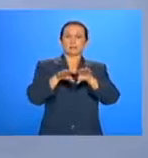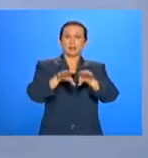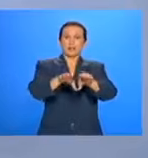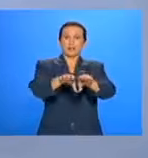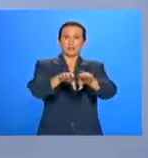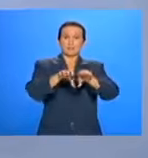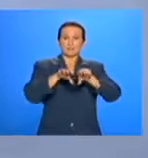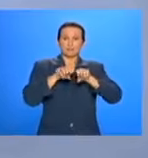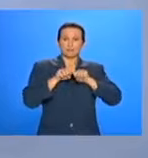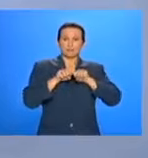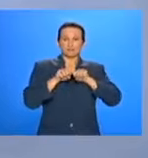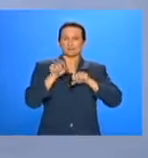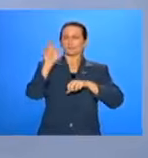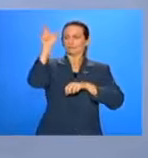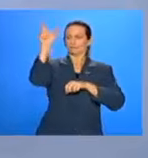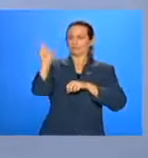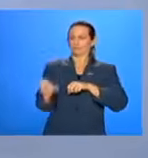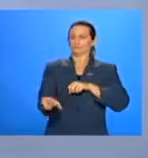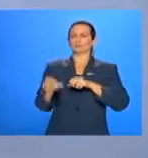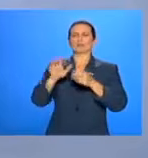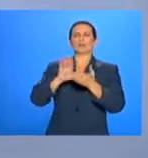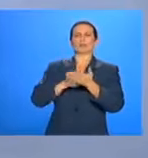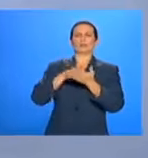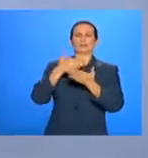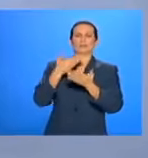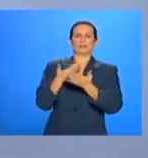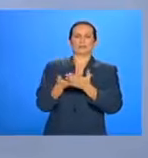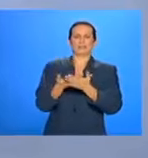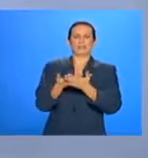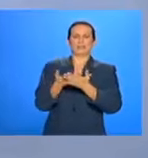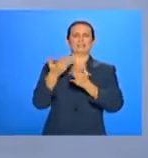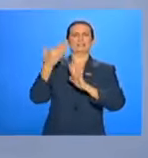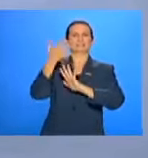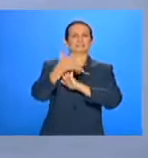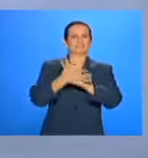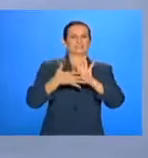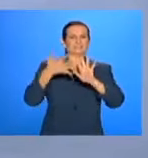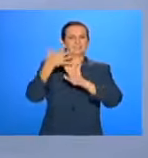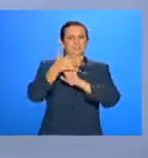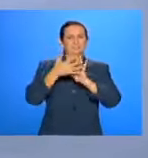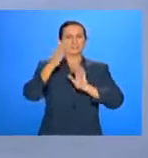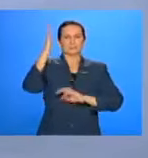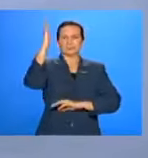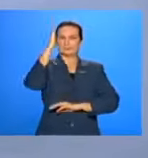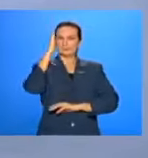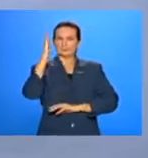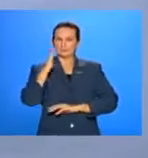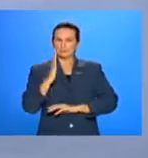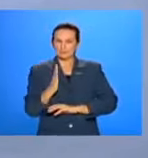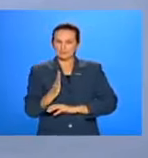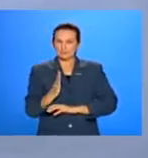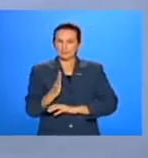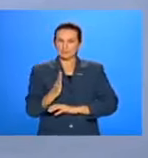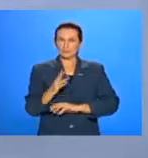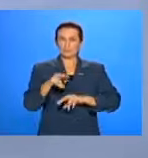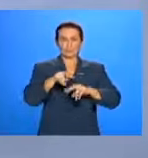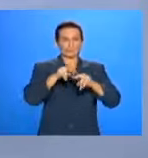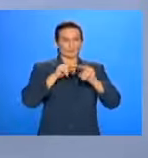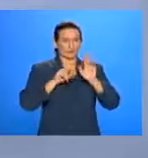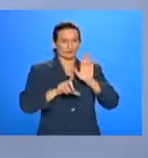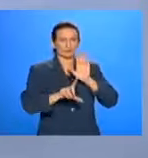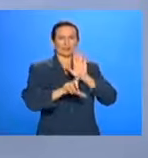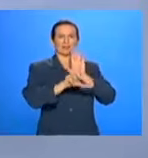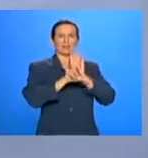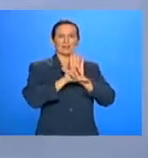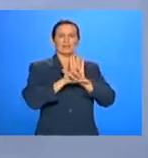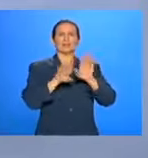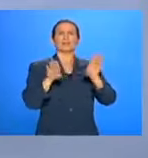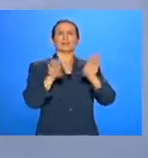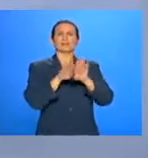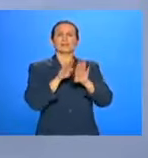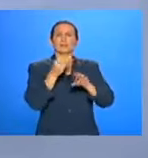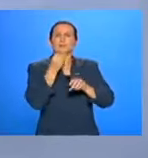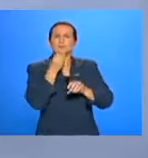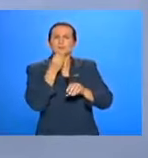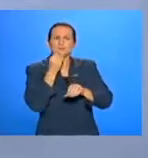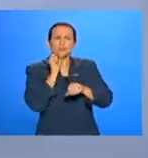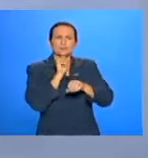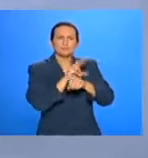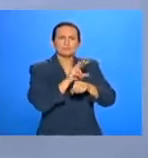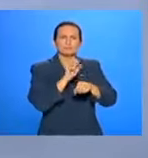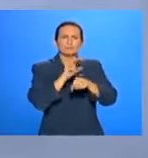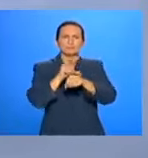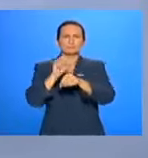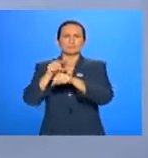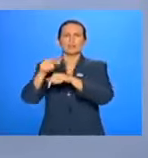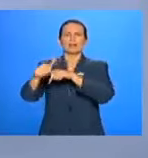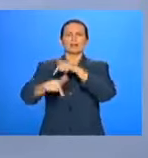do profissional intérprete da língua de sinais no Brasil, bem como a abertura de várias oportunidades